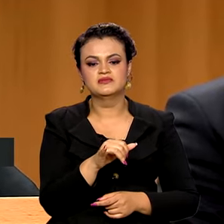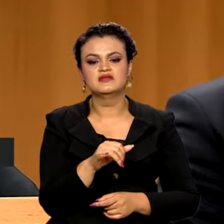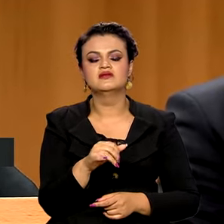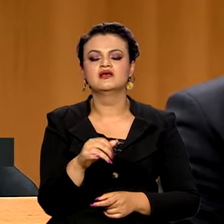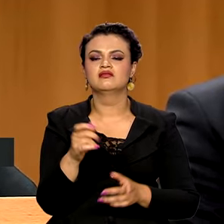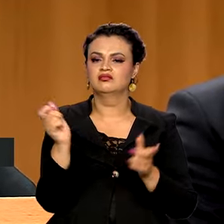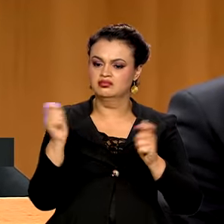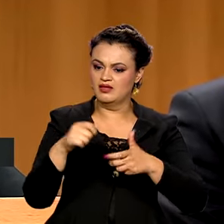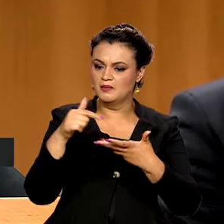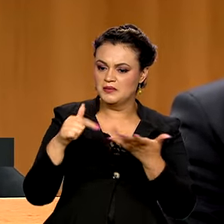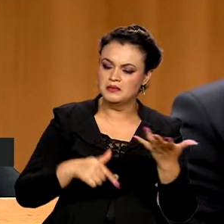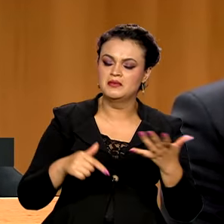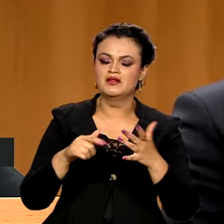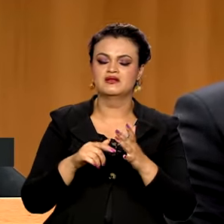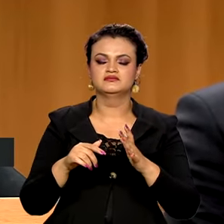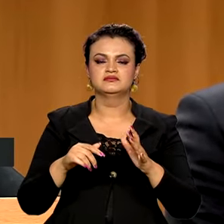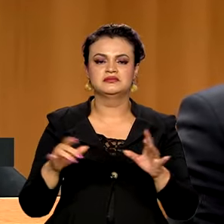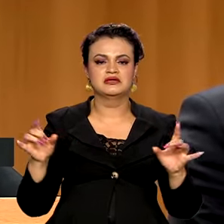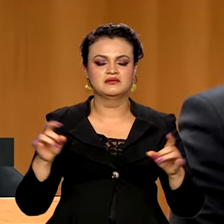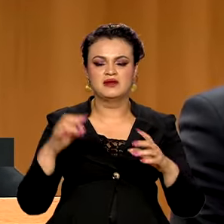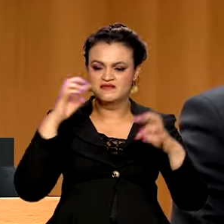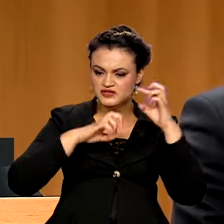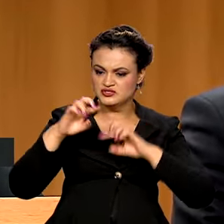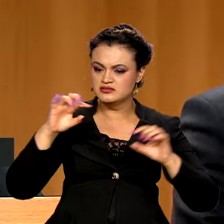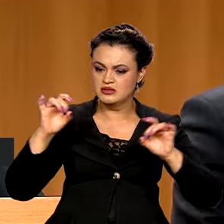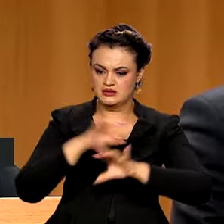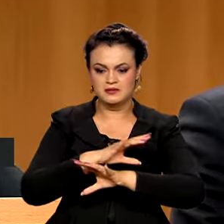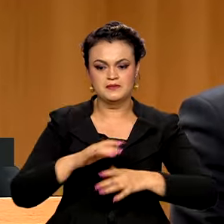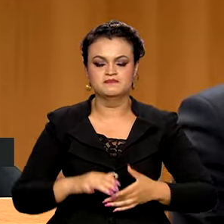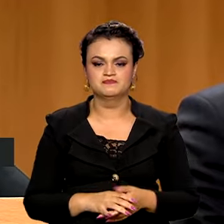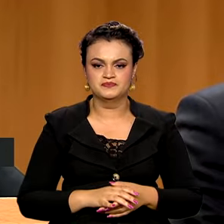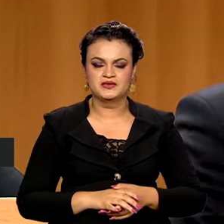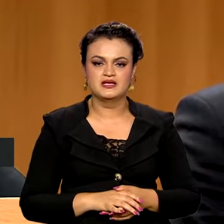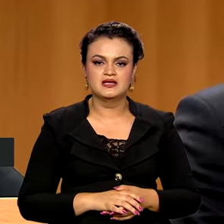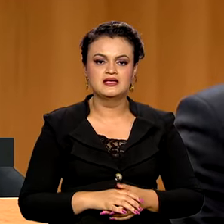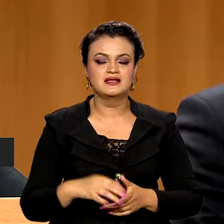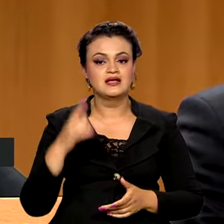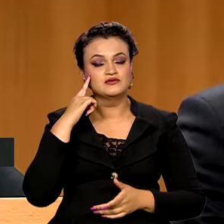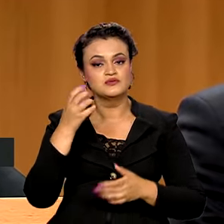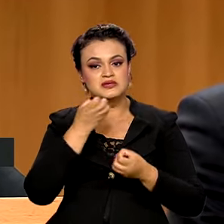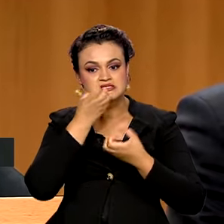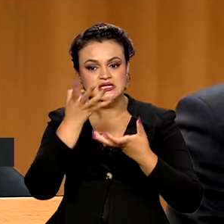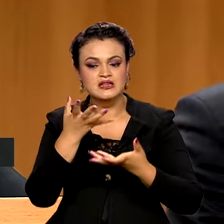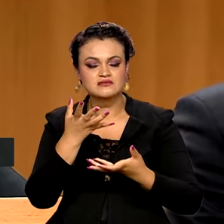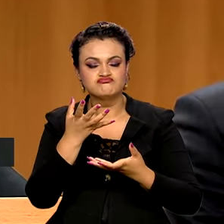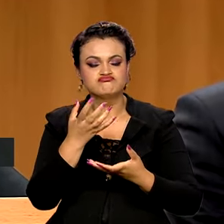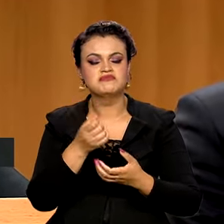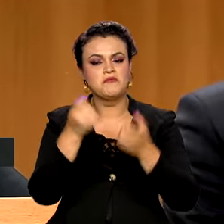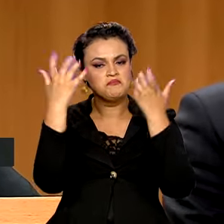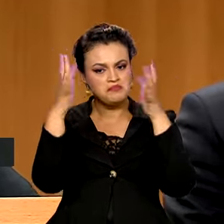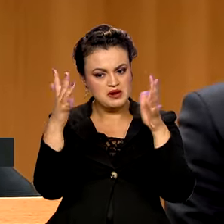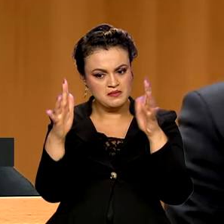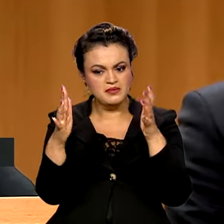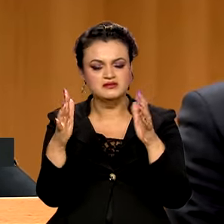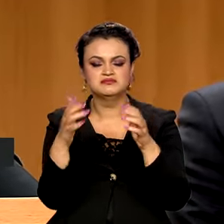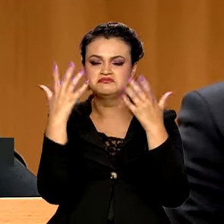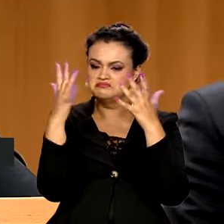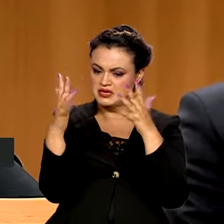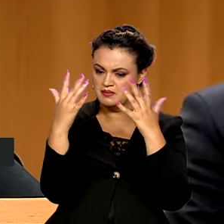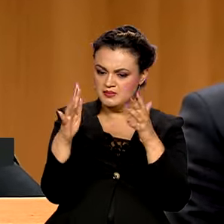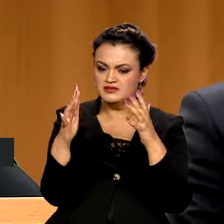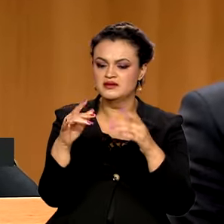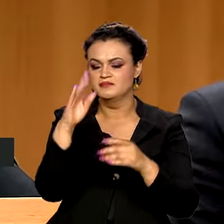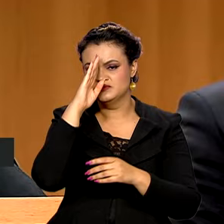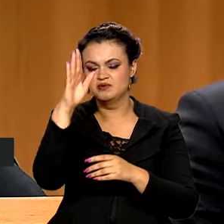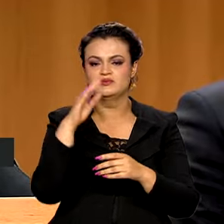as condições de encerrar definitivamente as investigações. Em relação à delação premiada, eu enalteço muito especialmente o